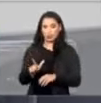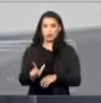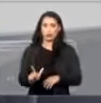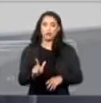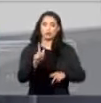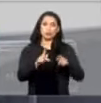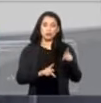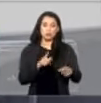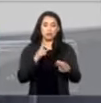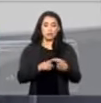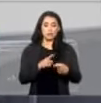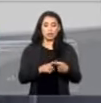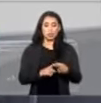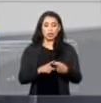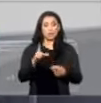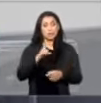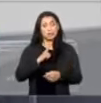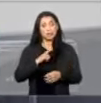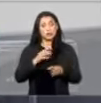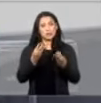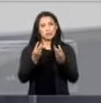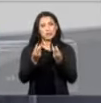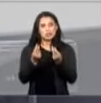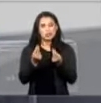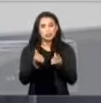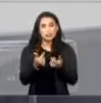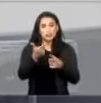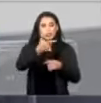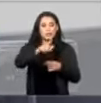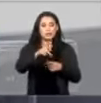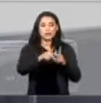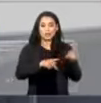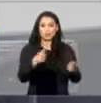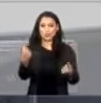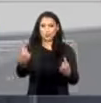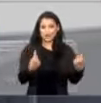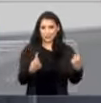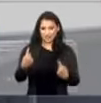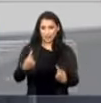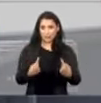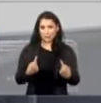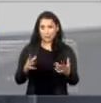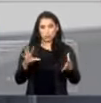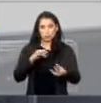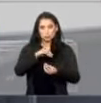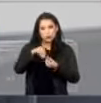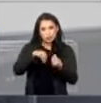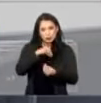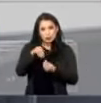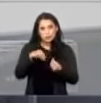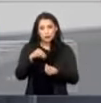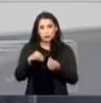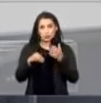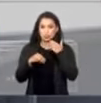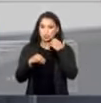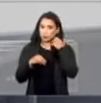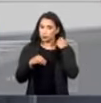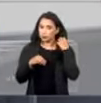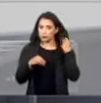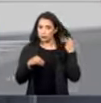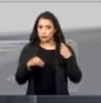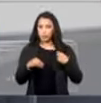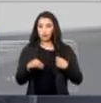nós a sensibilidade de vários povos. E essa sensibilidade do nosso povo se materializa no exercício